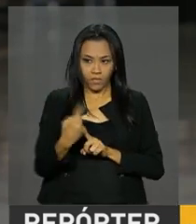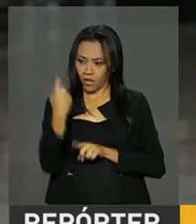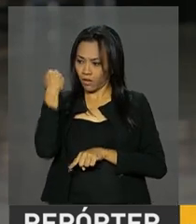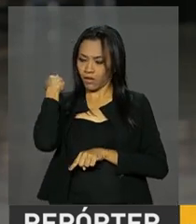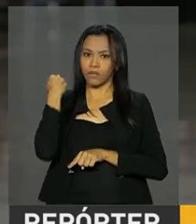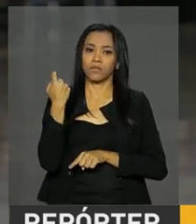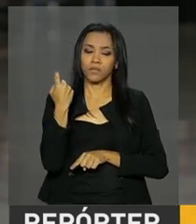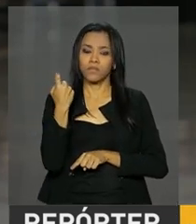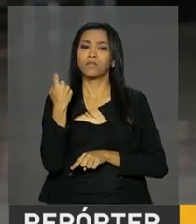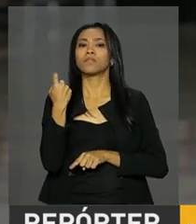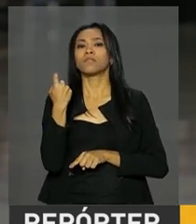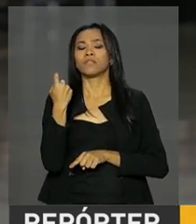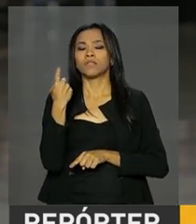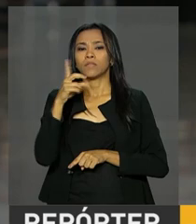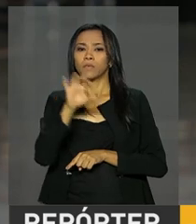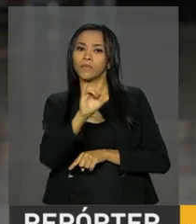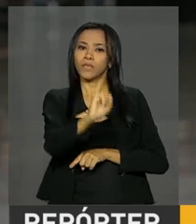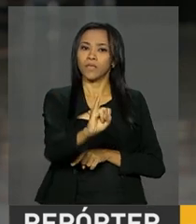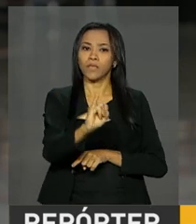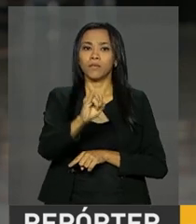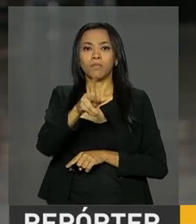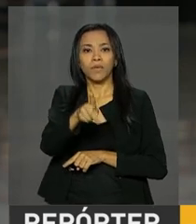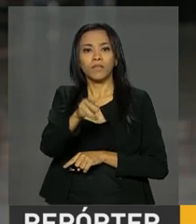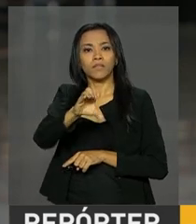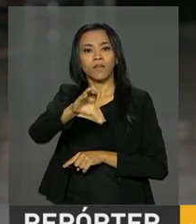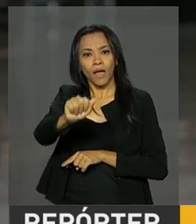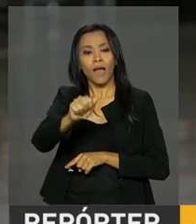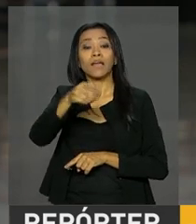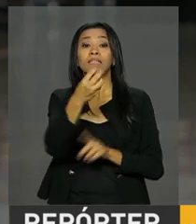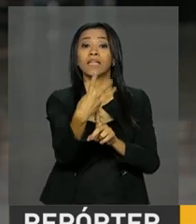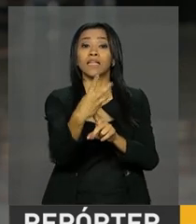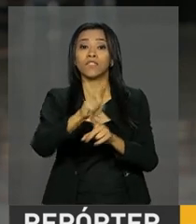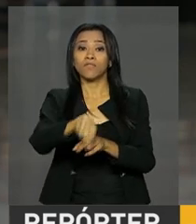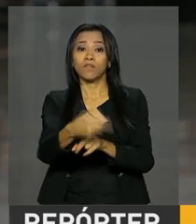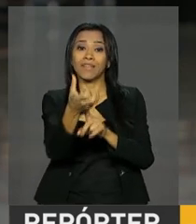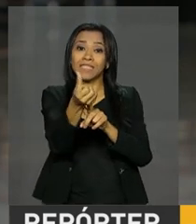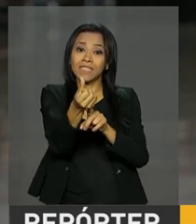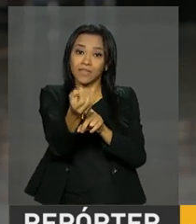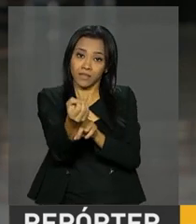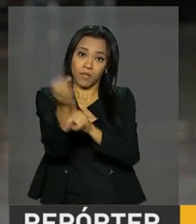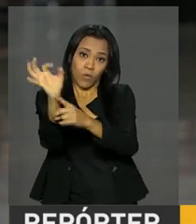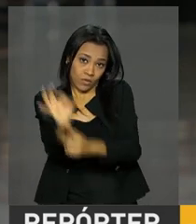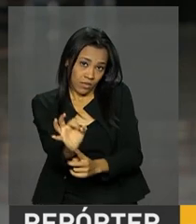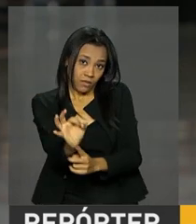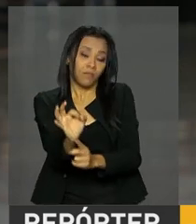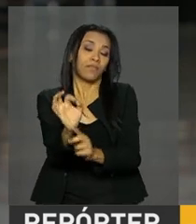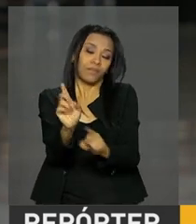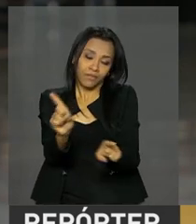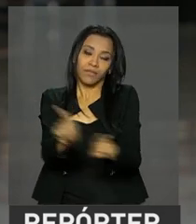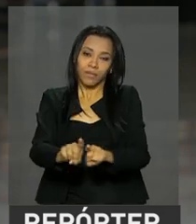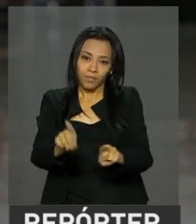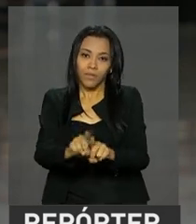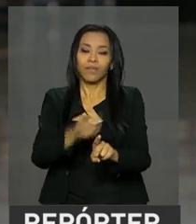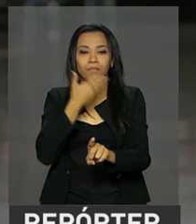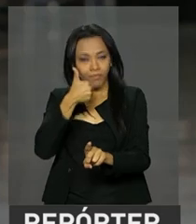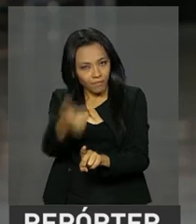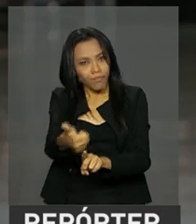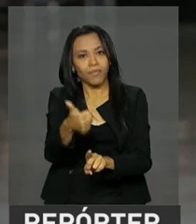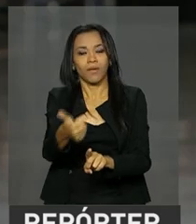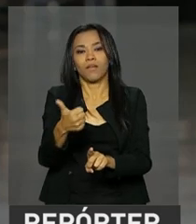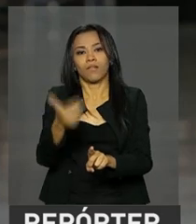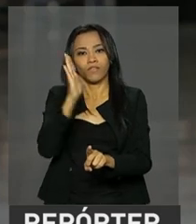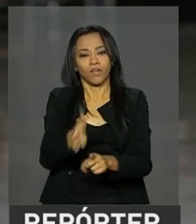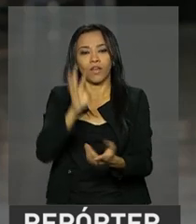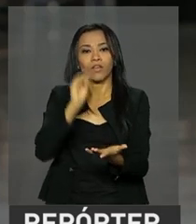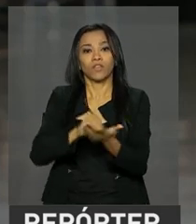12 meses o IPCA ficou em 3,60 Por que também é o melhor resultado registrado